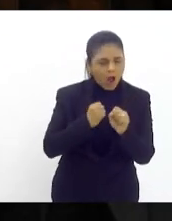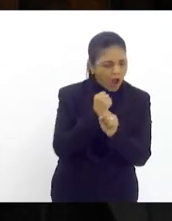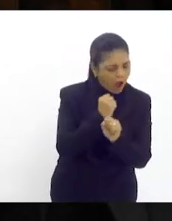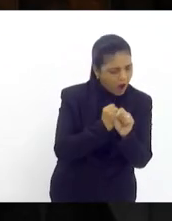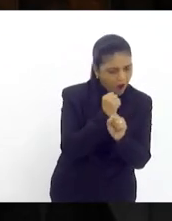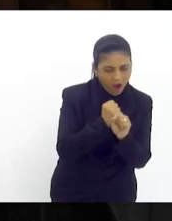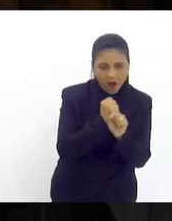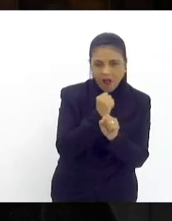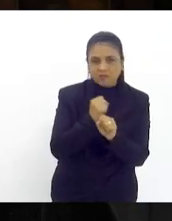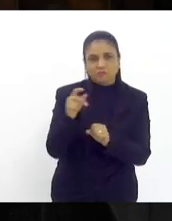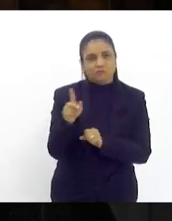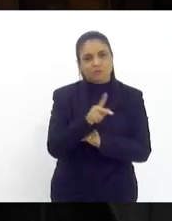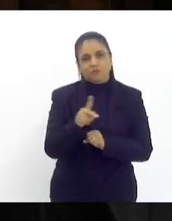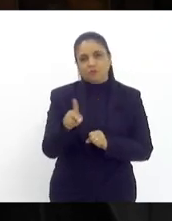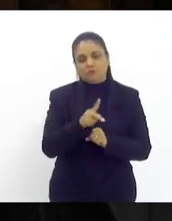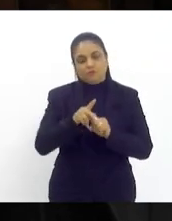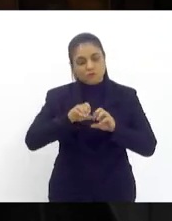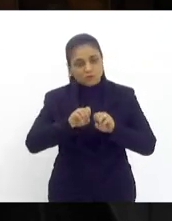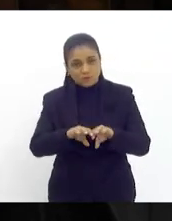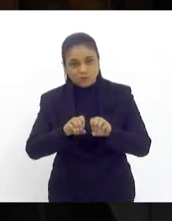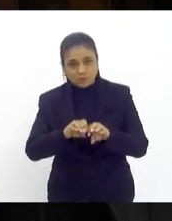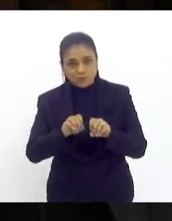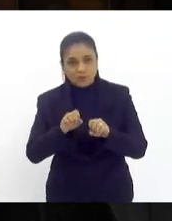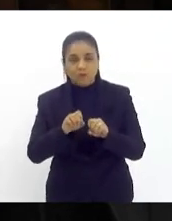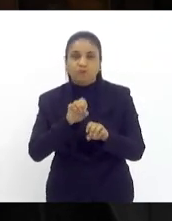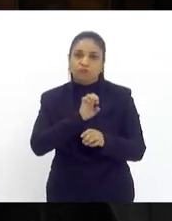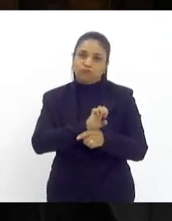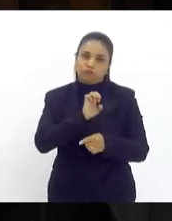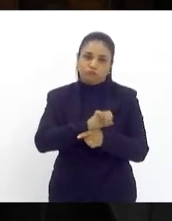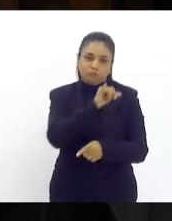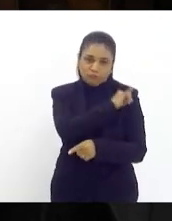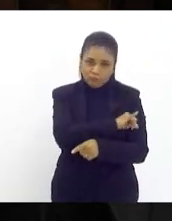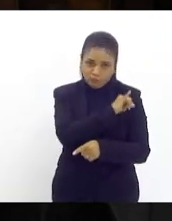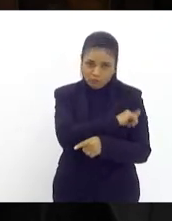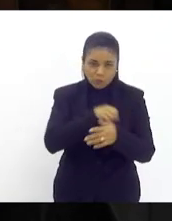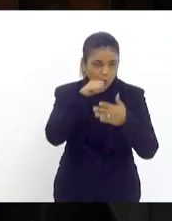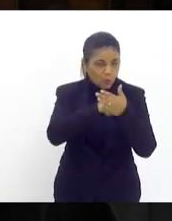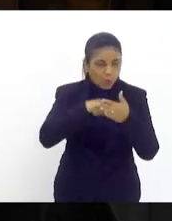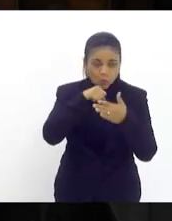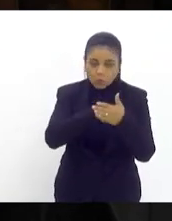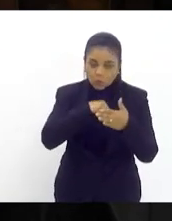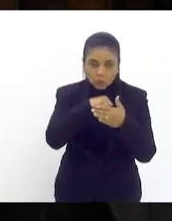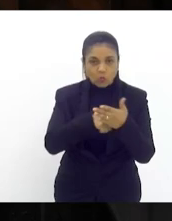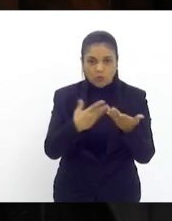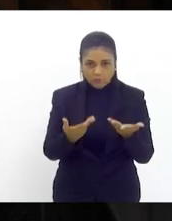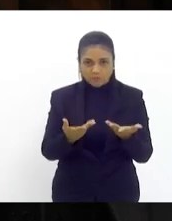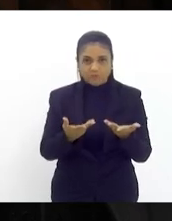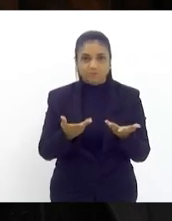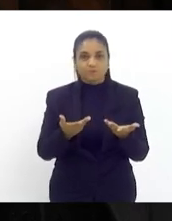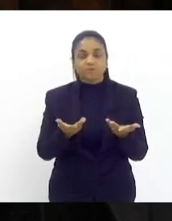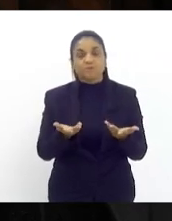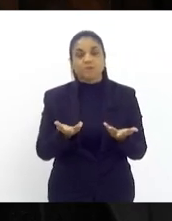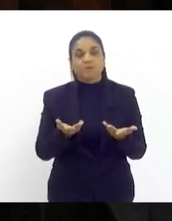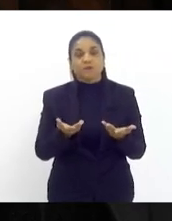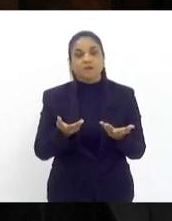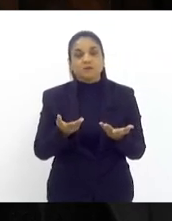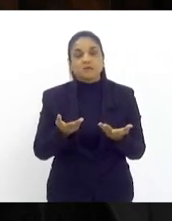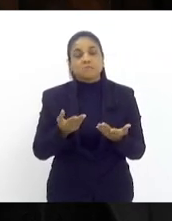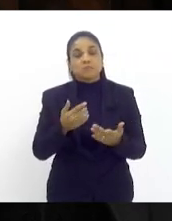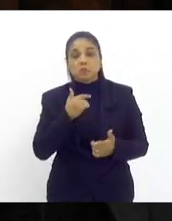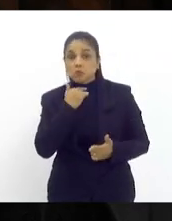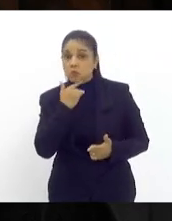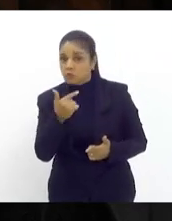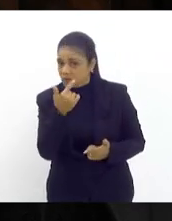e pela educação como um todo do nosso Estado do Rio de Janeiro para que não pai de